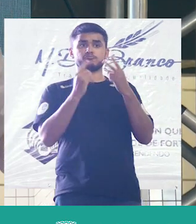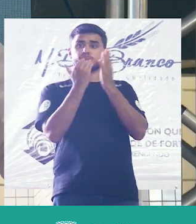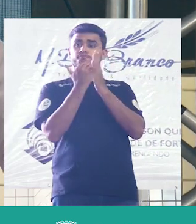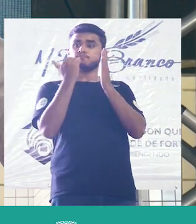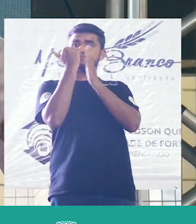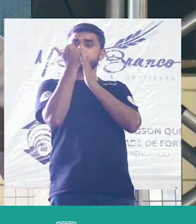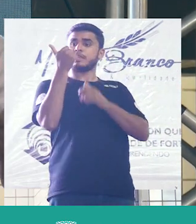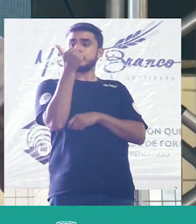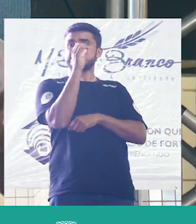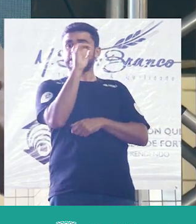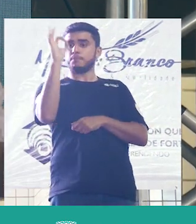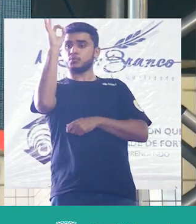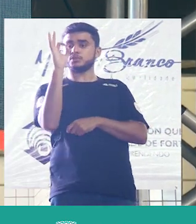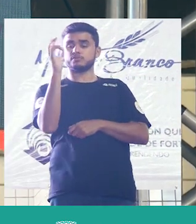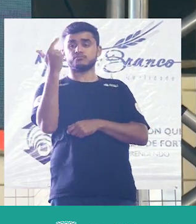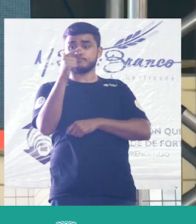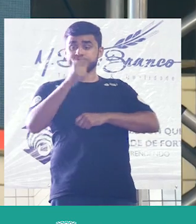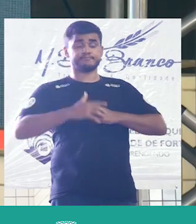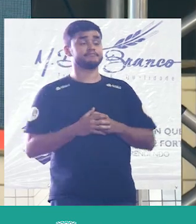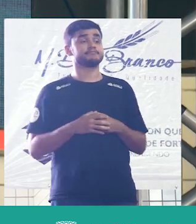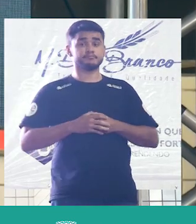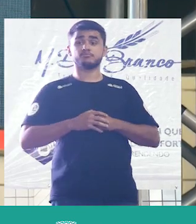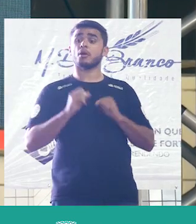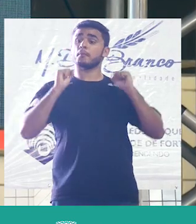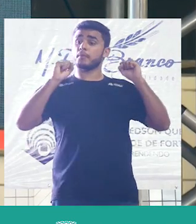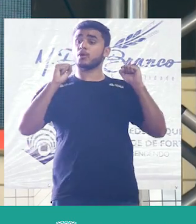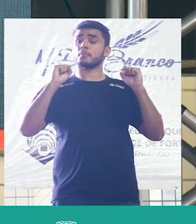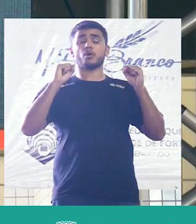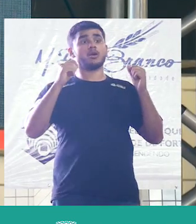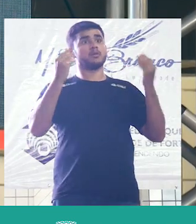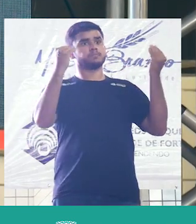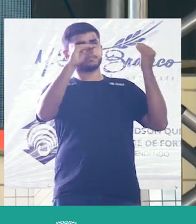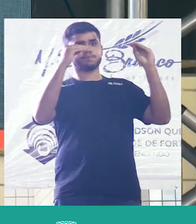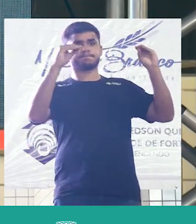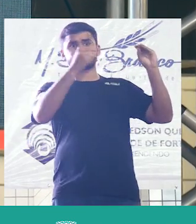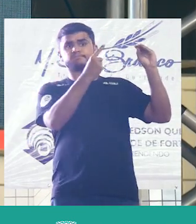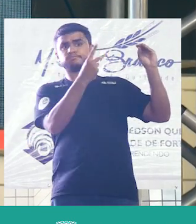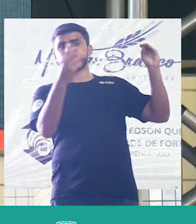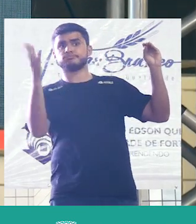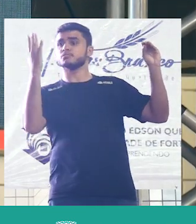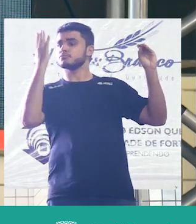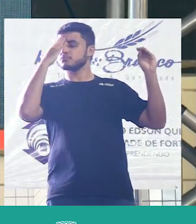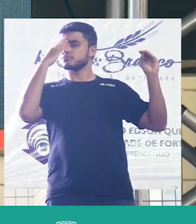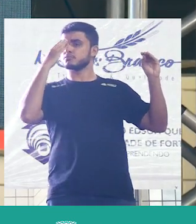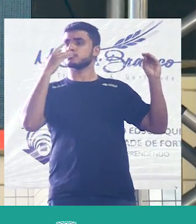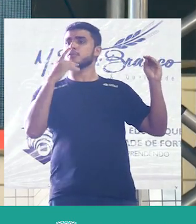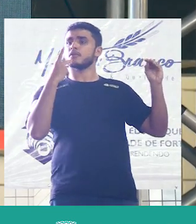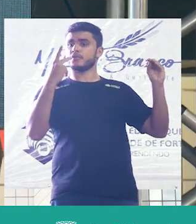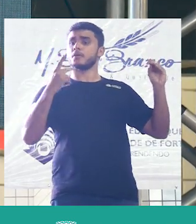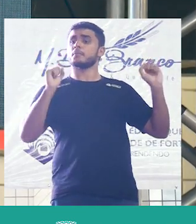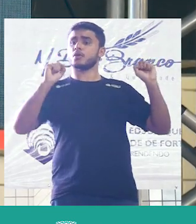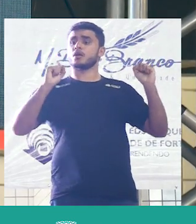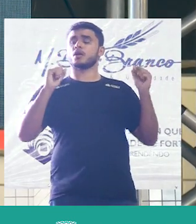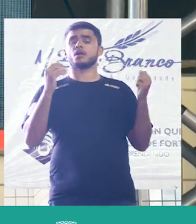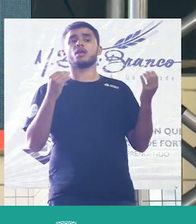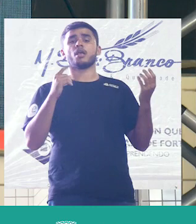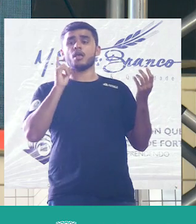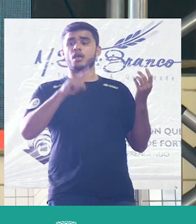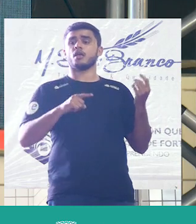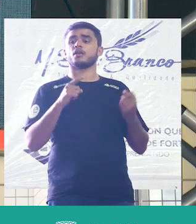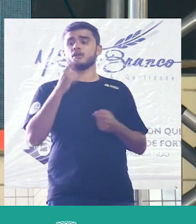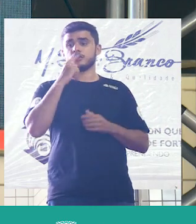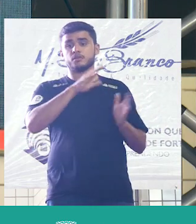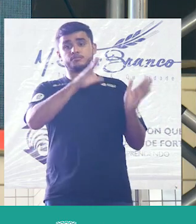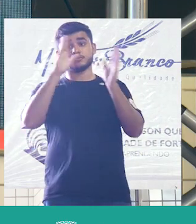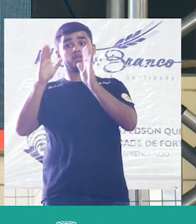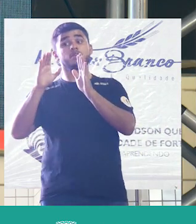seja 100%, é possível que haja mais de uma reação, e é possível que haja alguém em excesso. Isso aí chamam-se